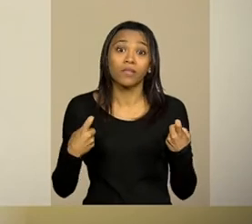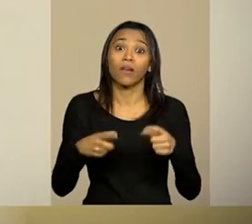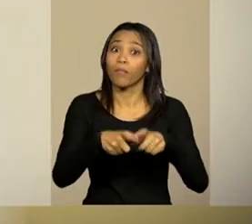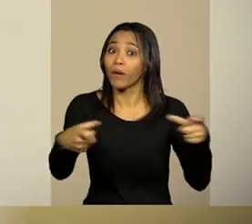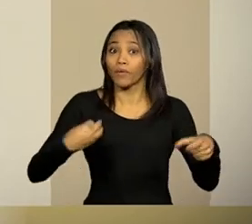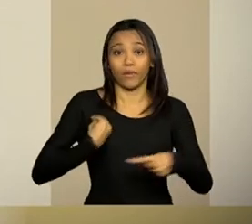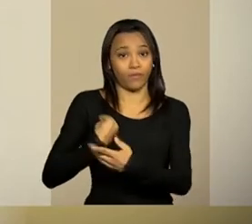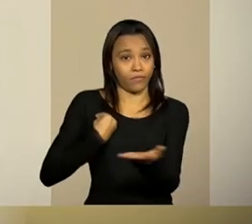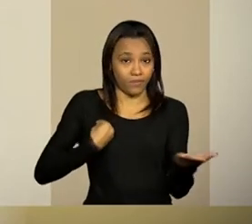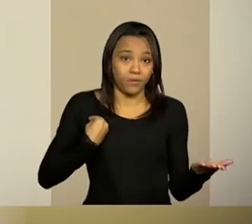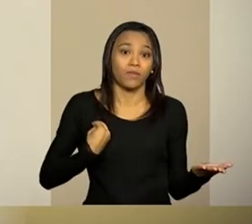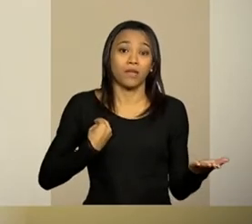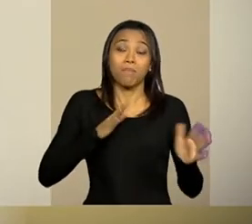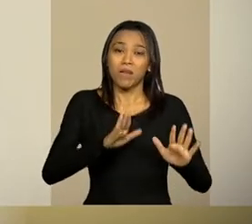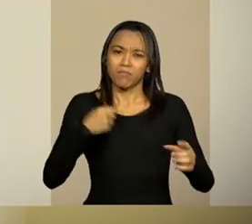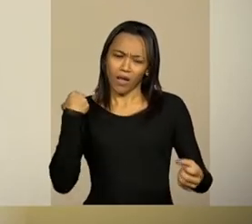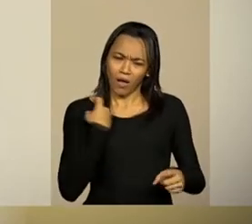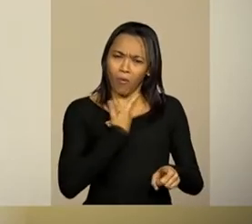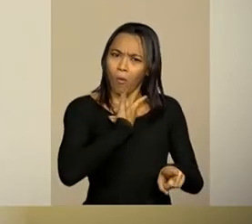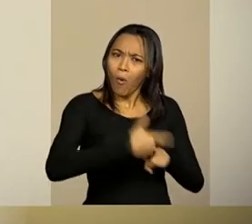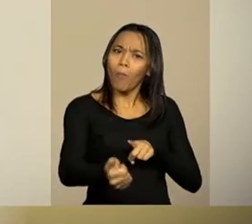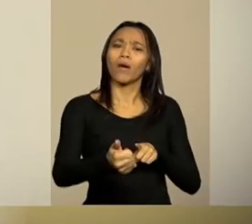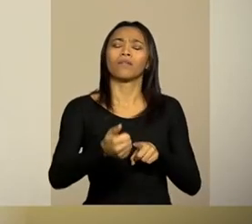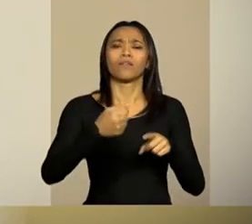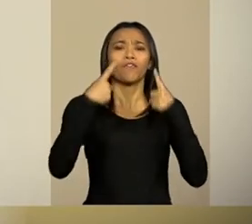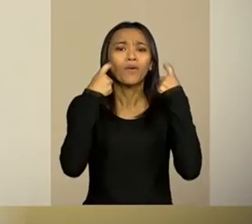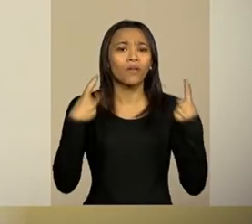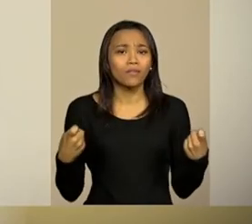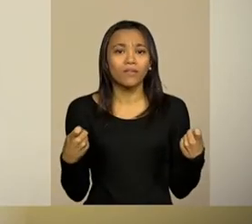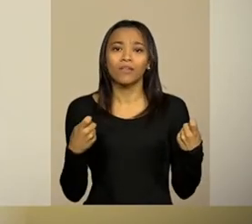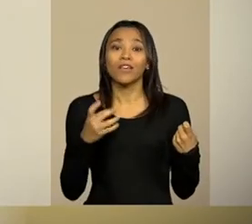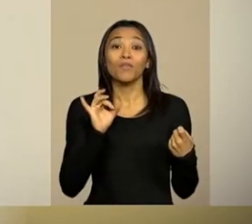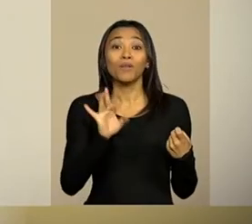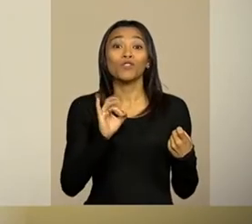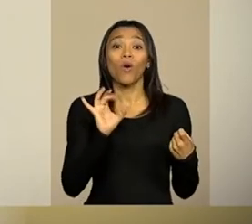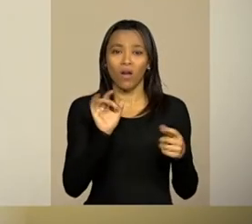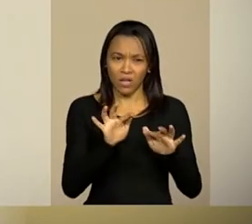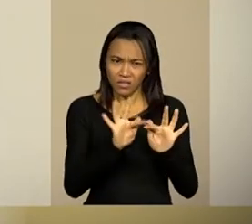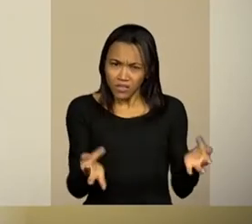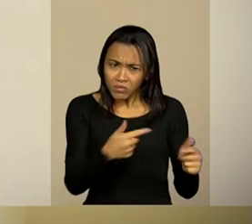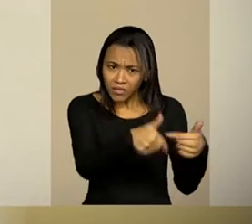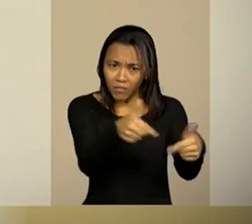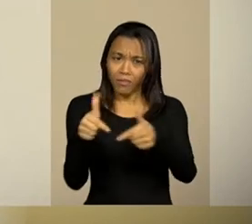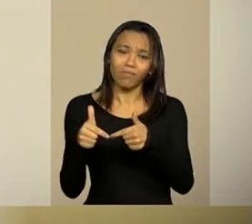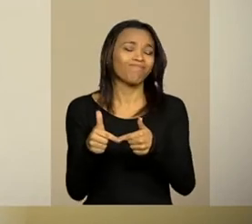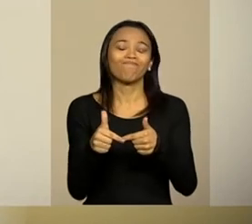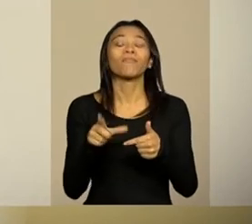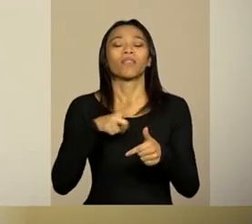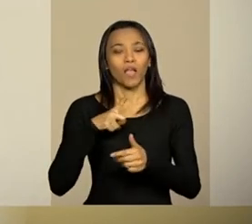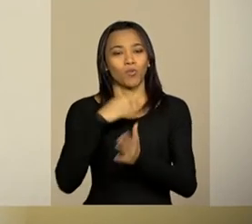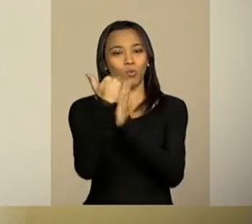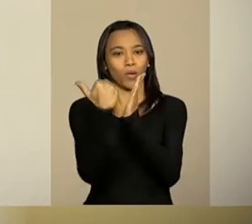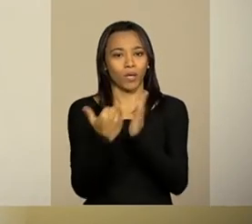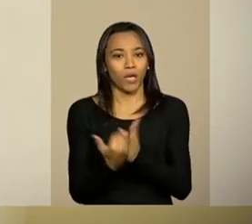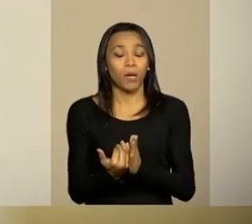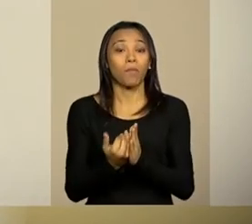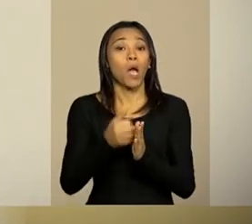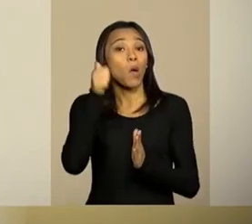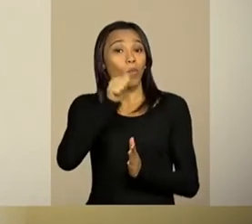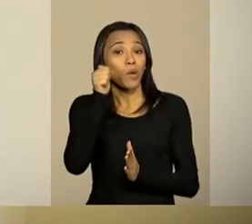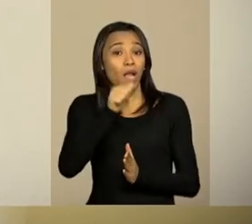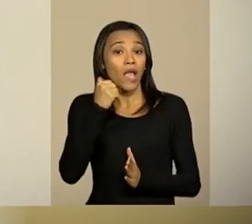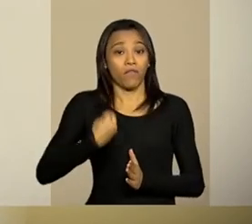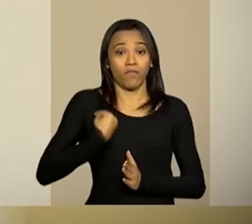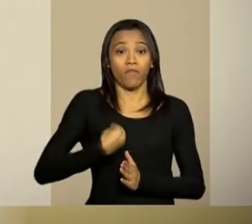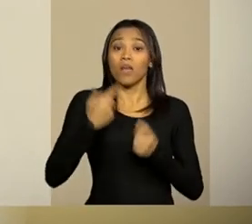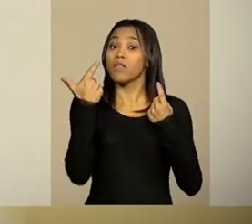vivem mas para combater a violência Luciano não basta estas ações nós temos um programa mulher viver